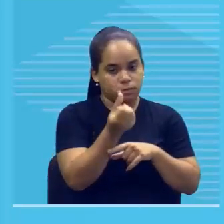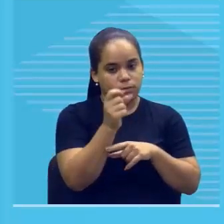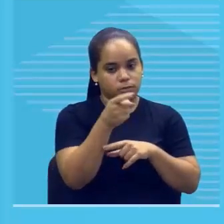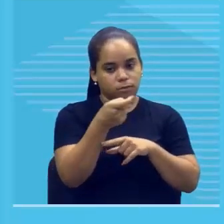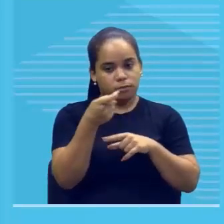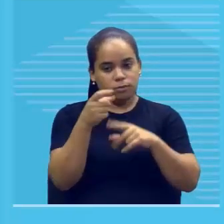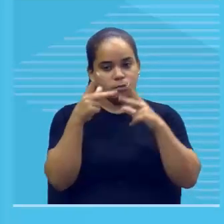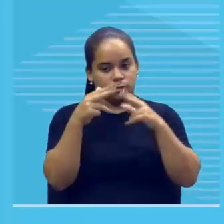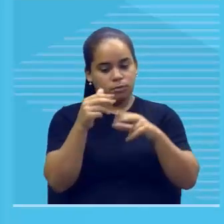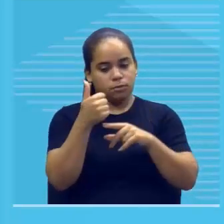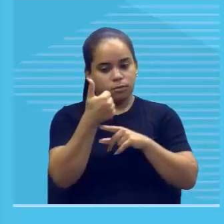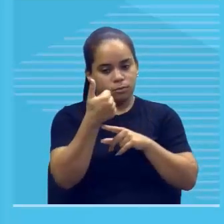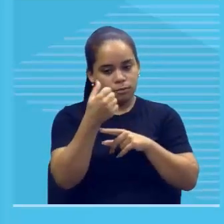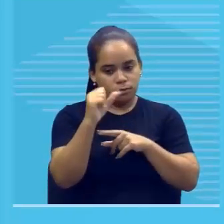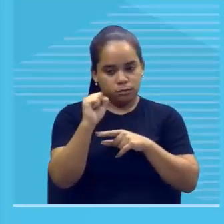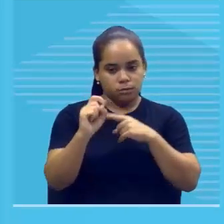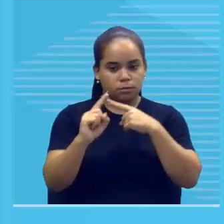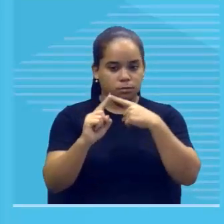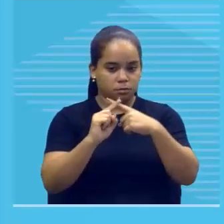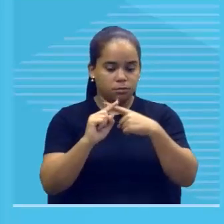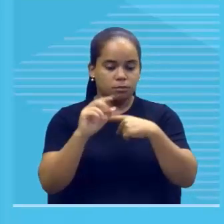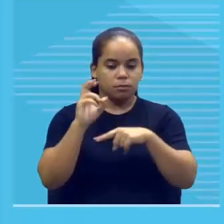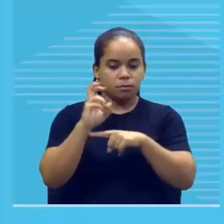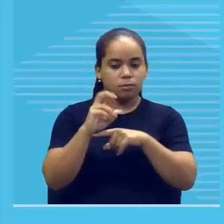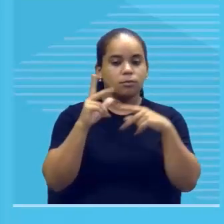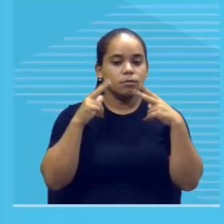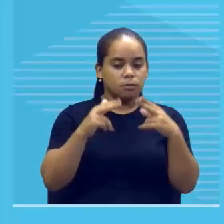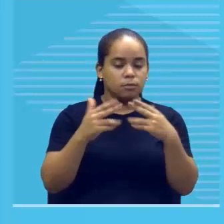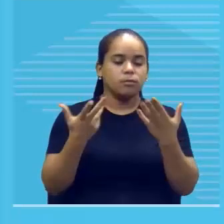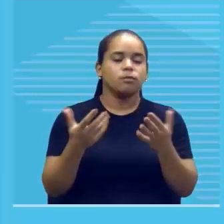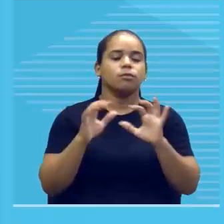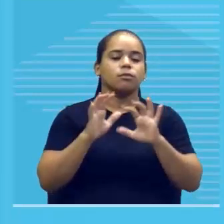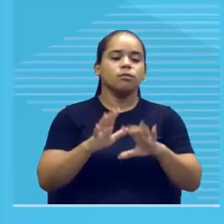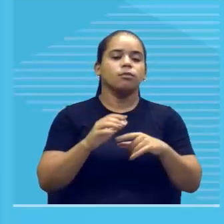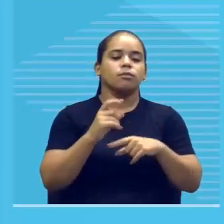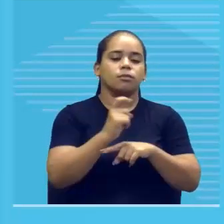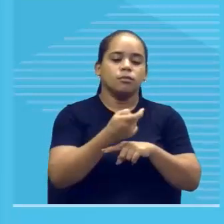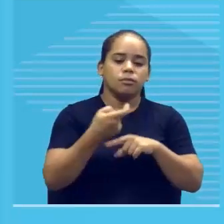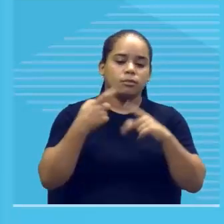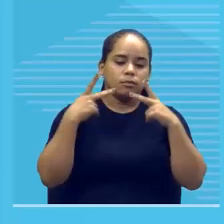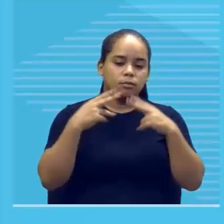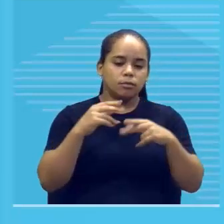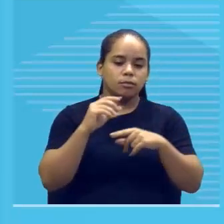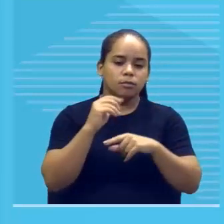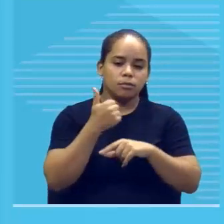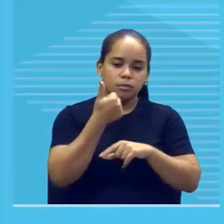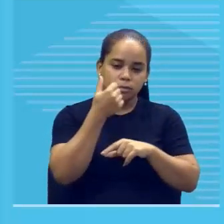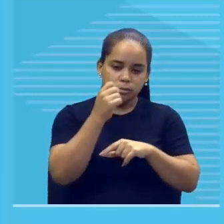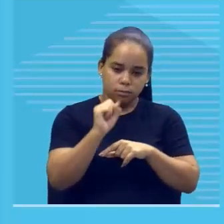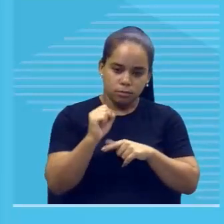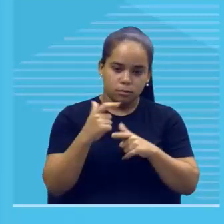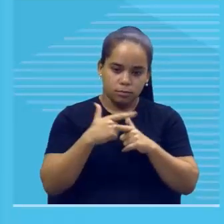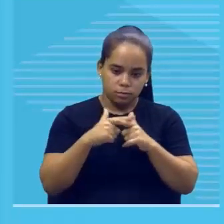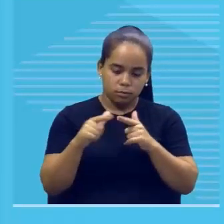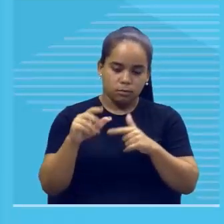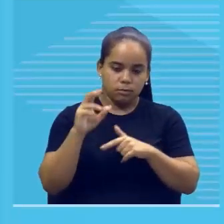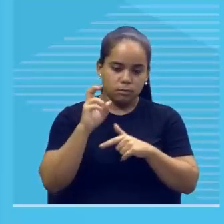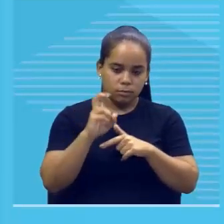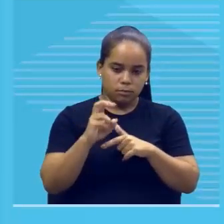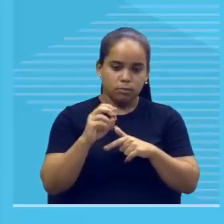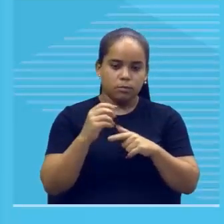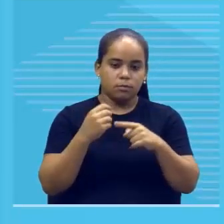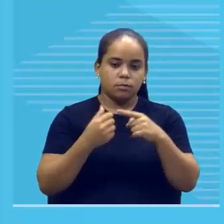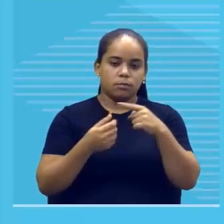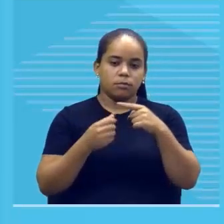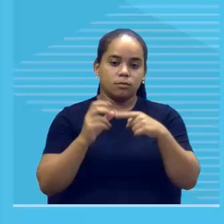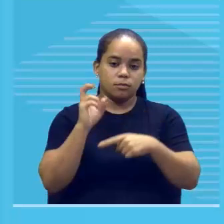X5 então x = 18 X5 sobre